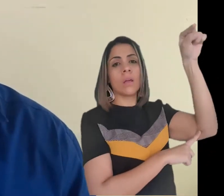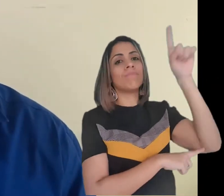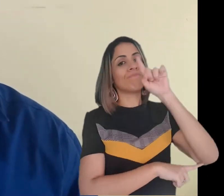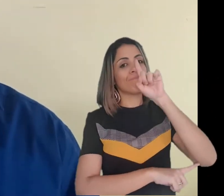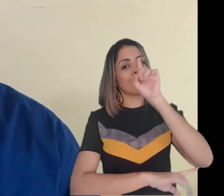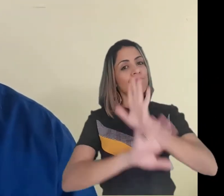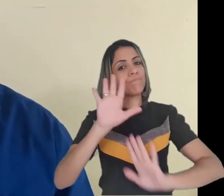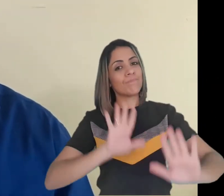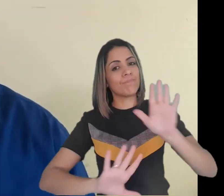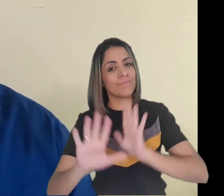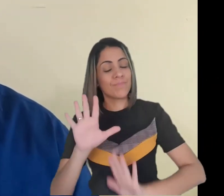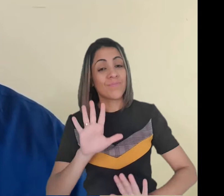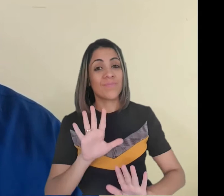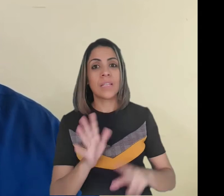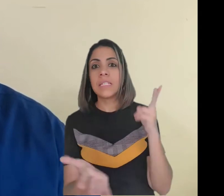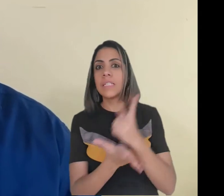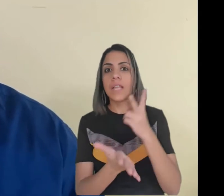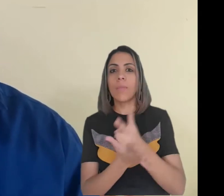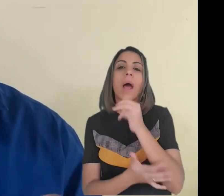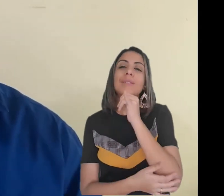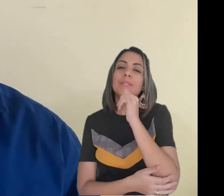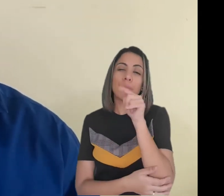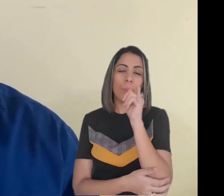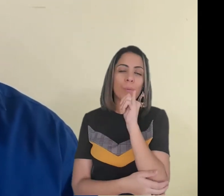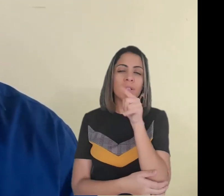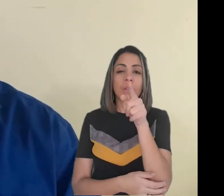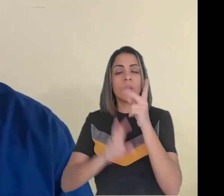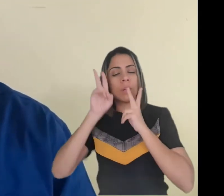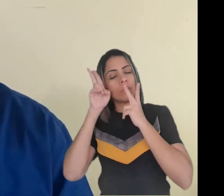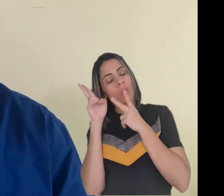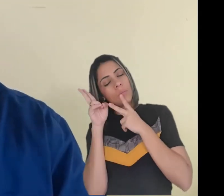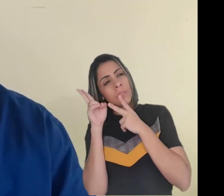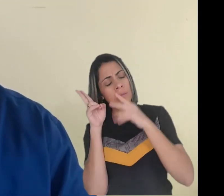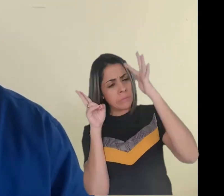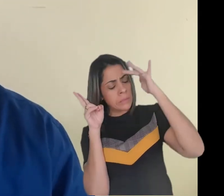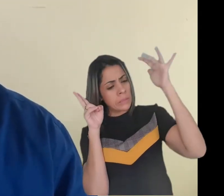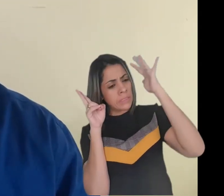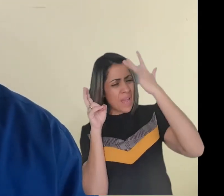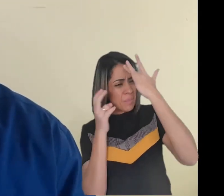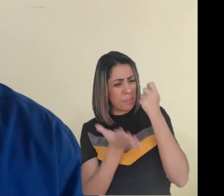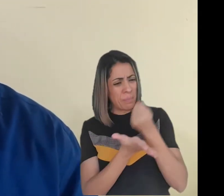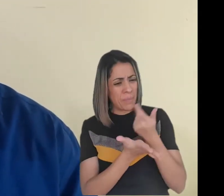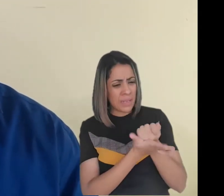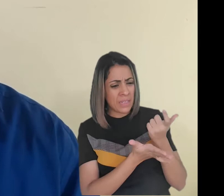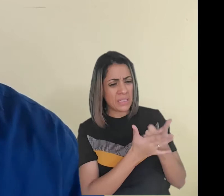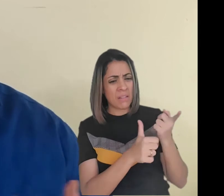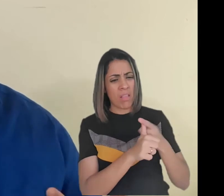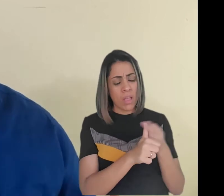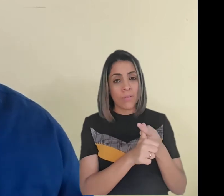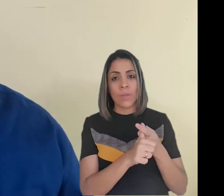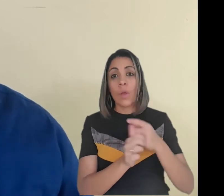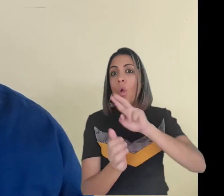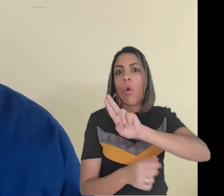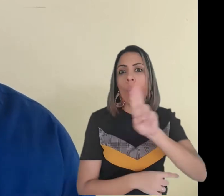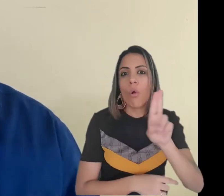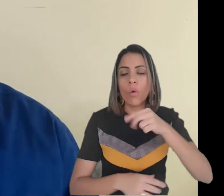perceber. Frequentemente estamos querendo dormir, pensando na conta para pagar, ou estamos